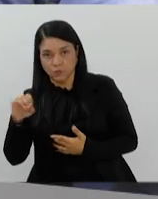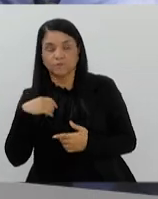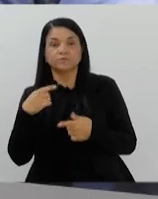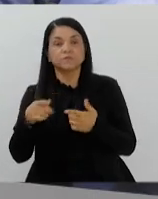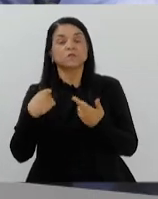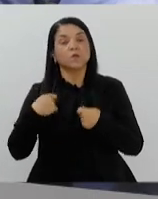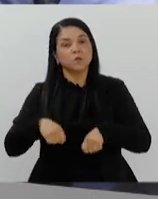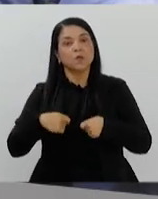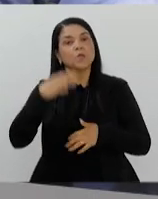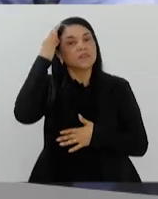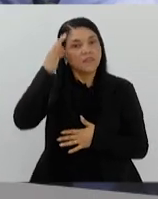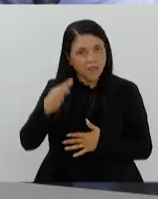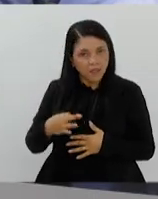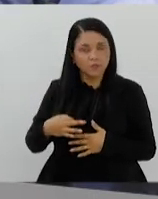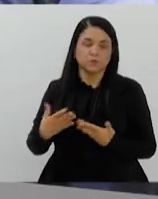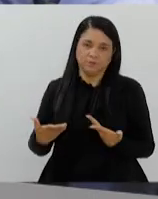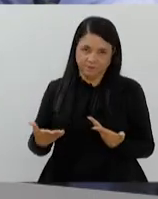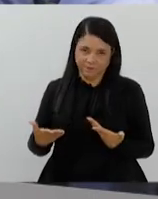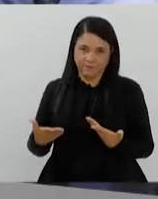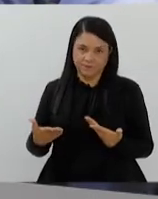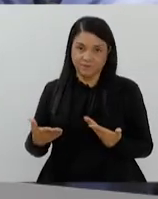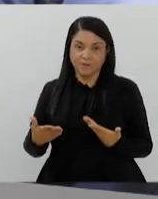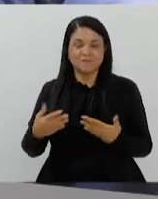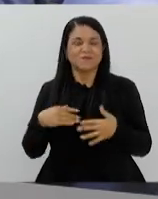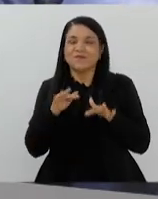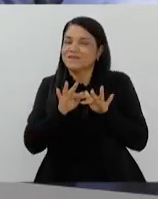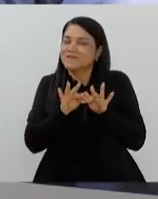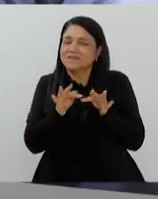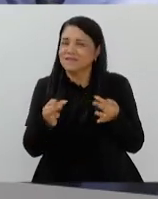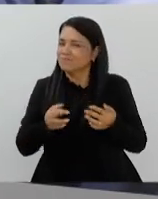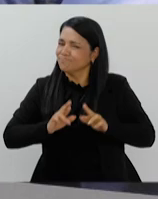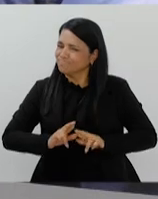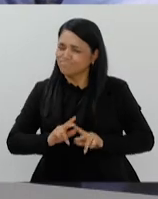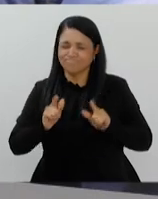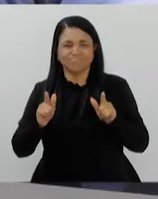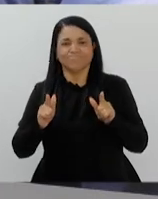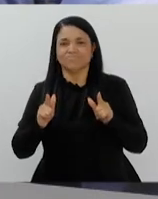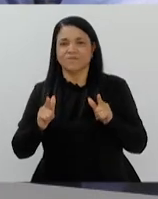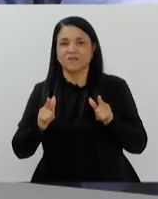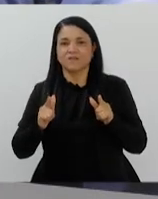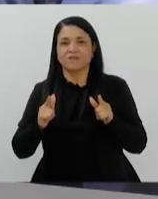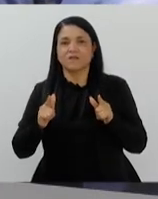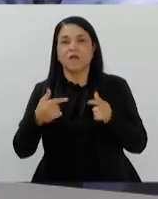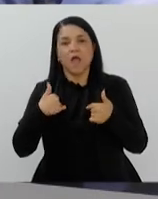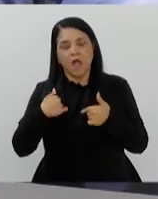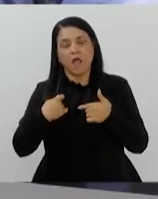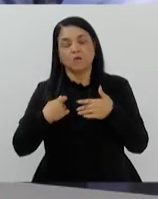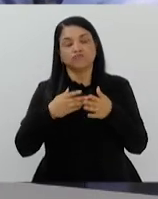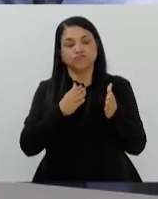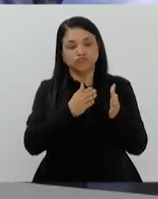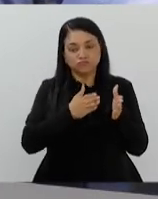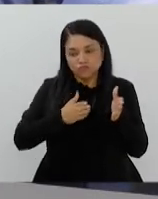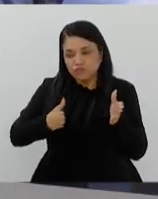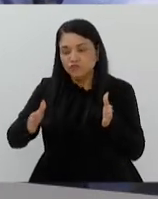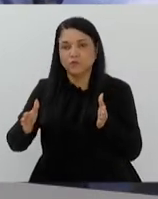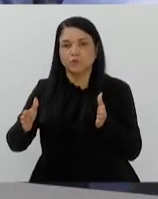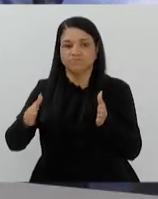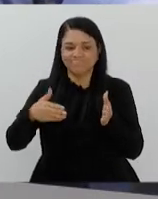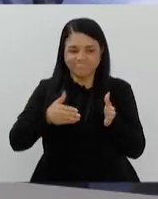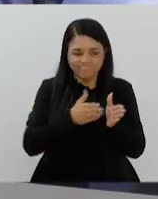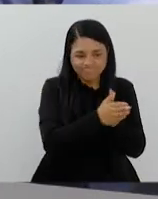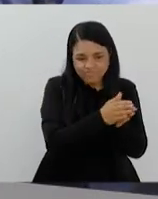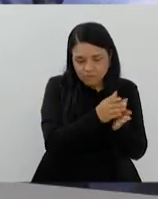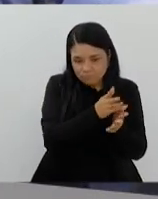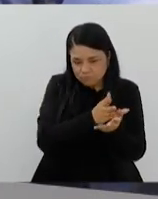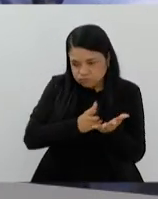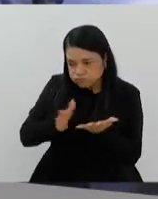dizendo eu entendo eu entendo mas não é tão simples também eh eu acho que há um desvio de finalidade tá claríssimo no